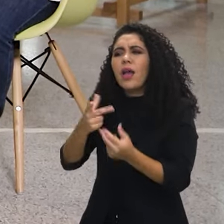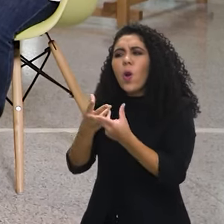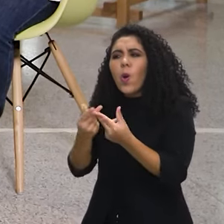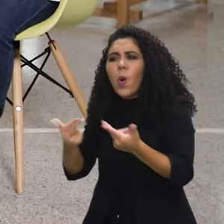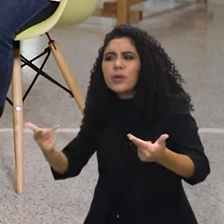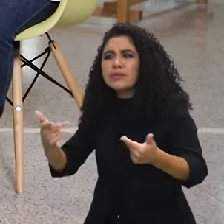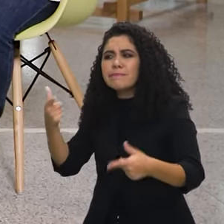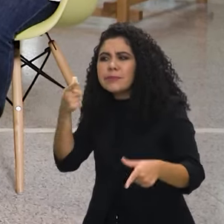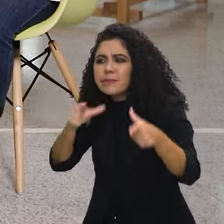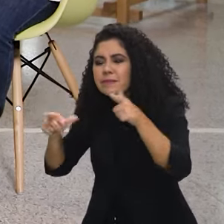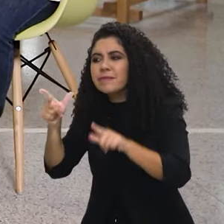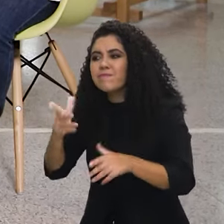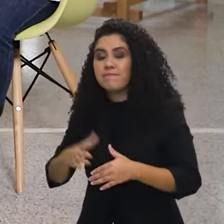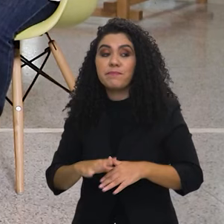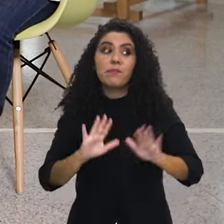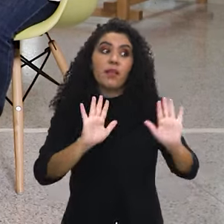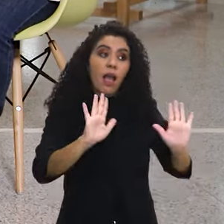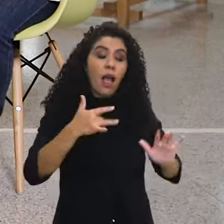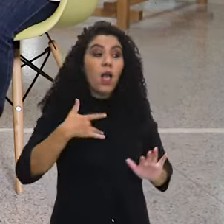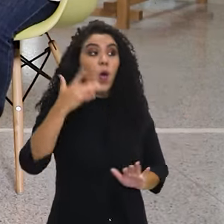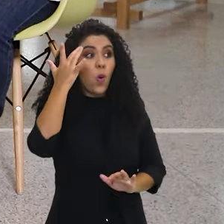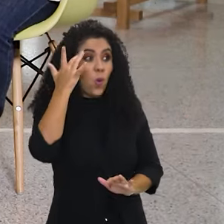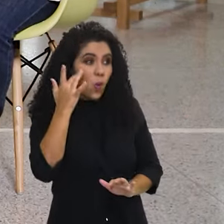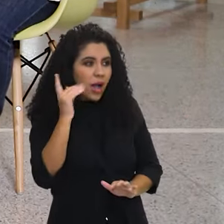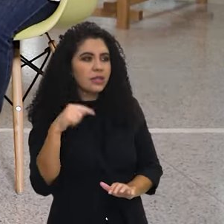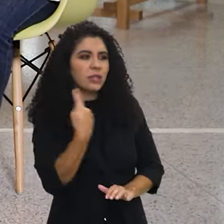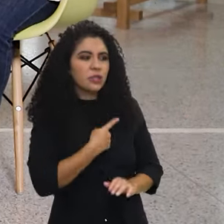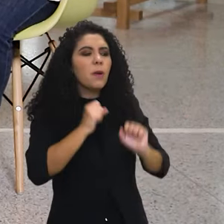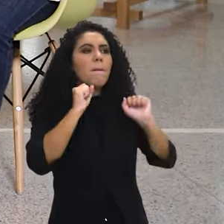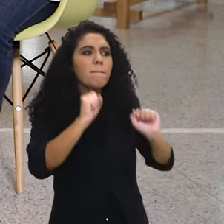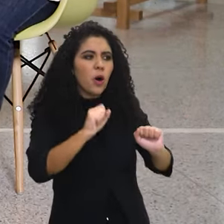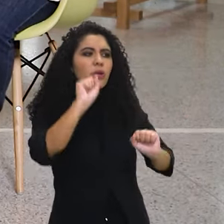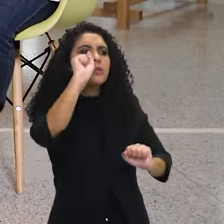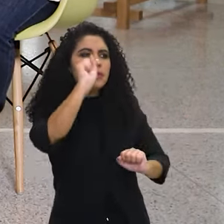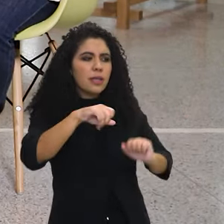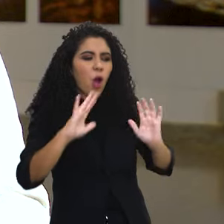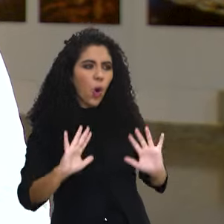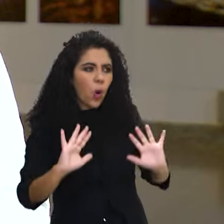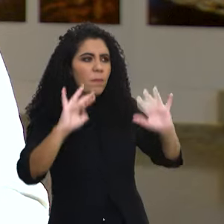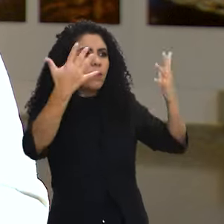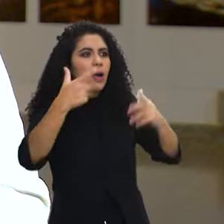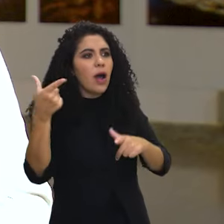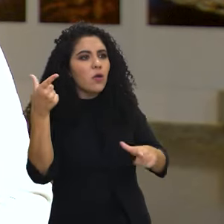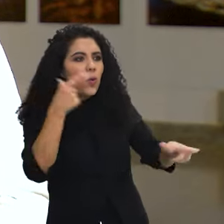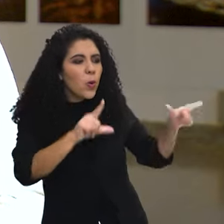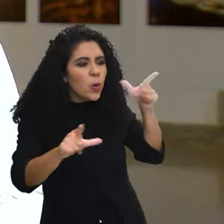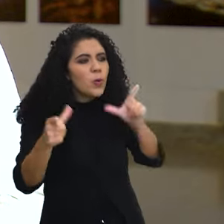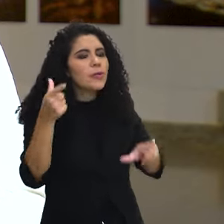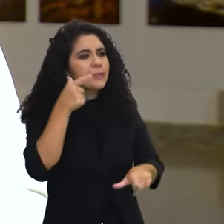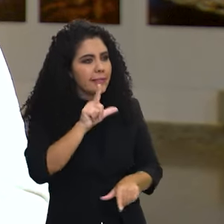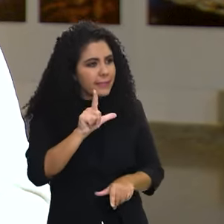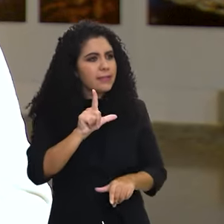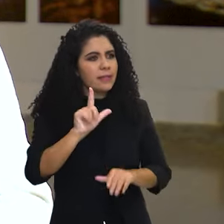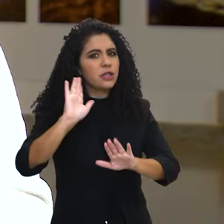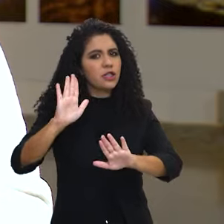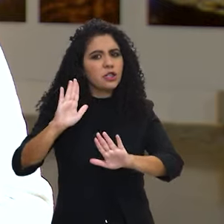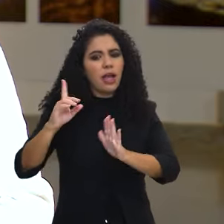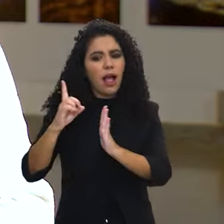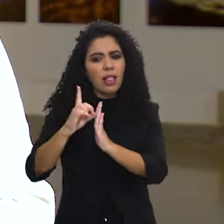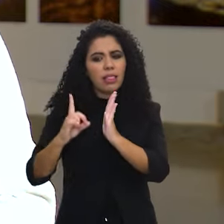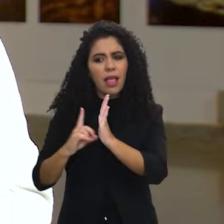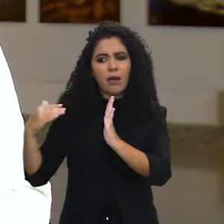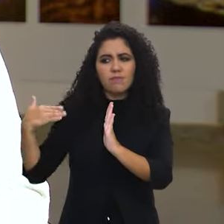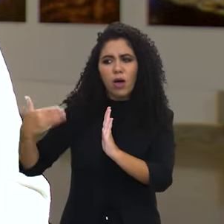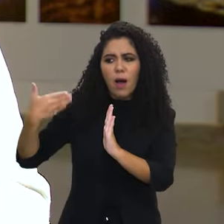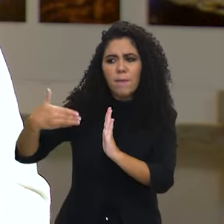caminho Zinho aí pela frente eu acho que nós podemos comemorar as conquistas nós tivemos muitos avanços nessas últimas décadas